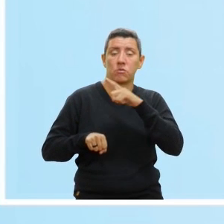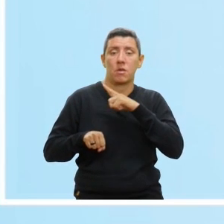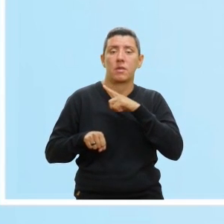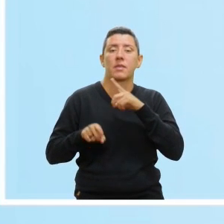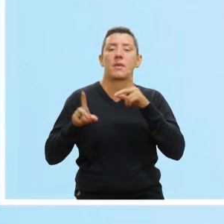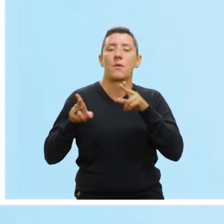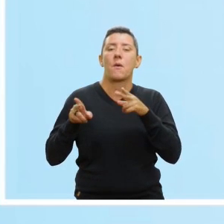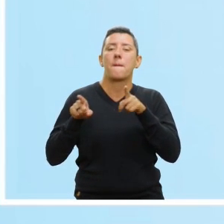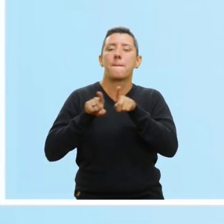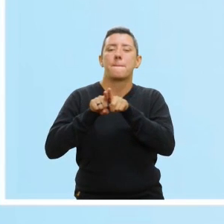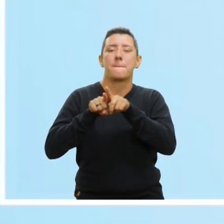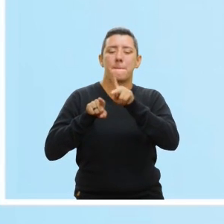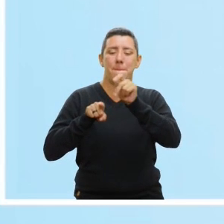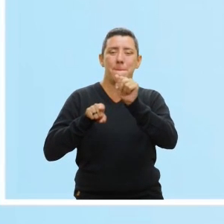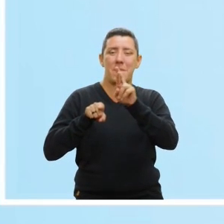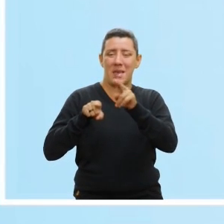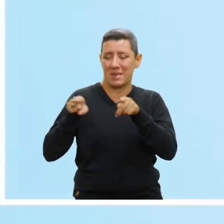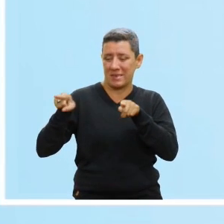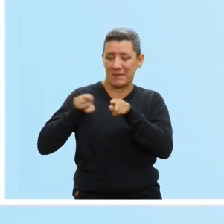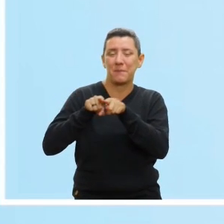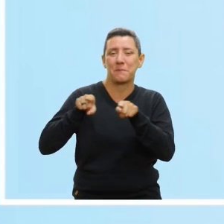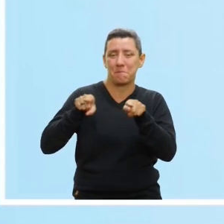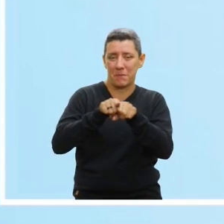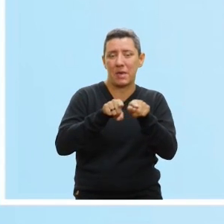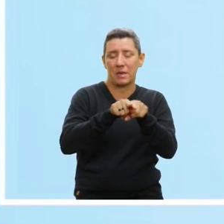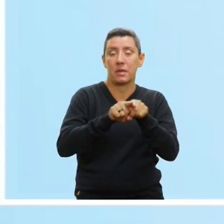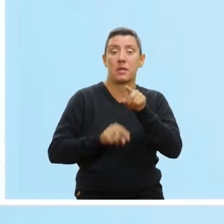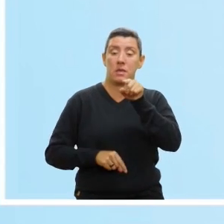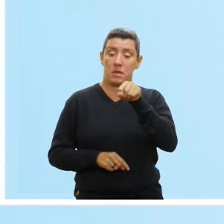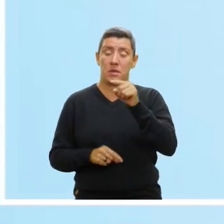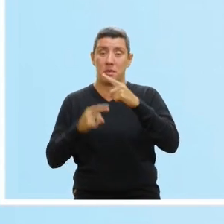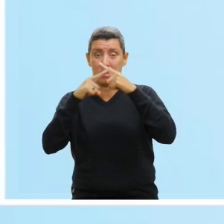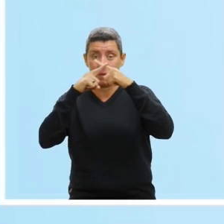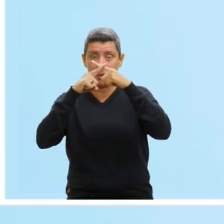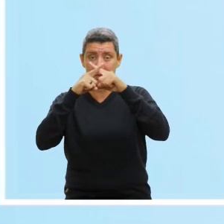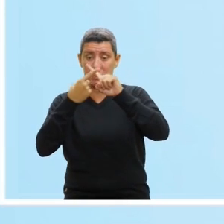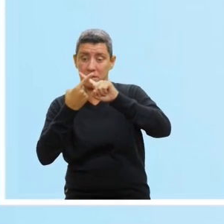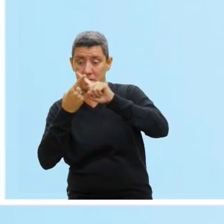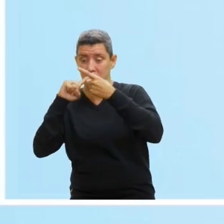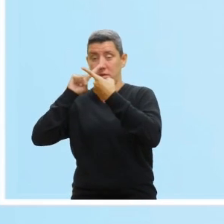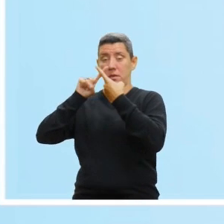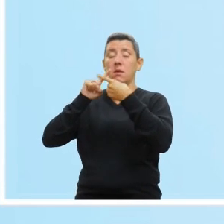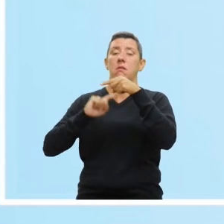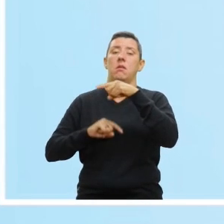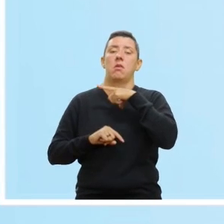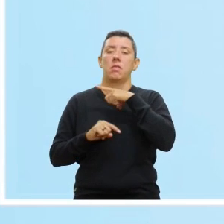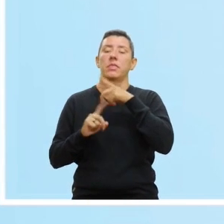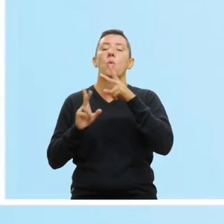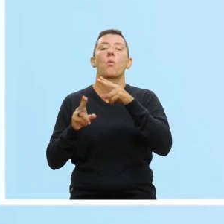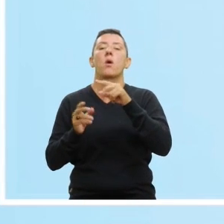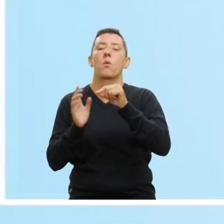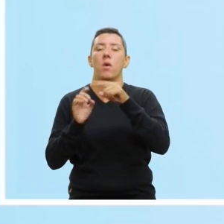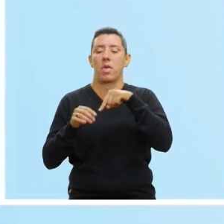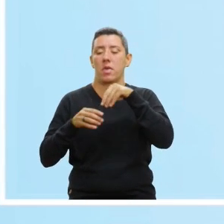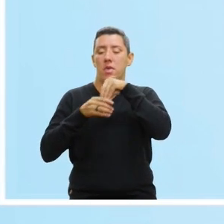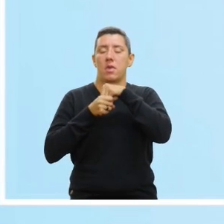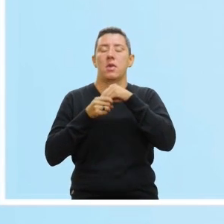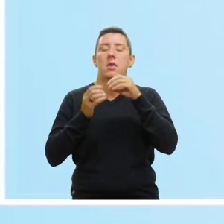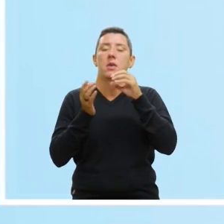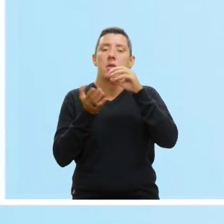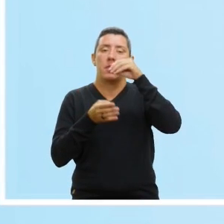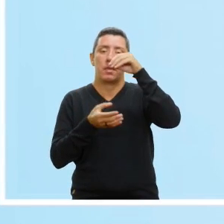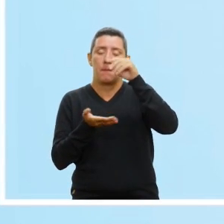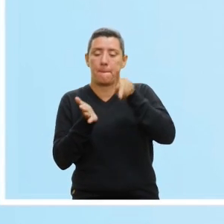comentei par de fibra. Por exemplo, o transponder ele vai ter uma conexão ótica com o roteador, né? Aquilo ali é um transceiver que